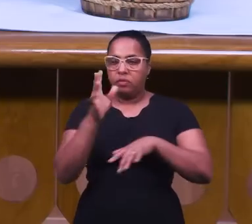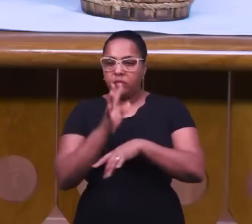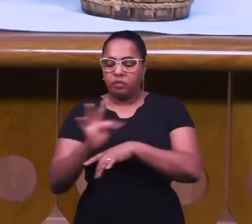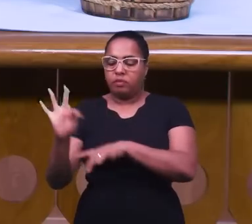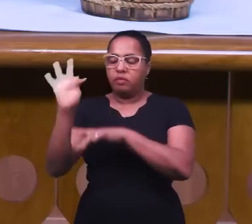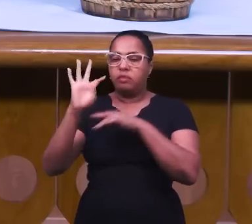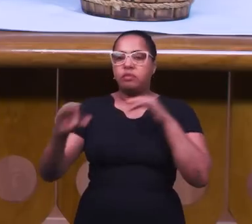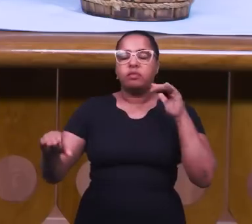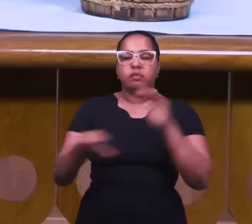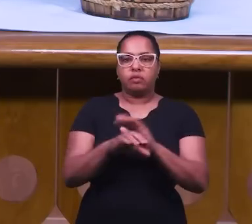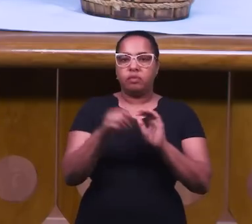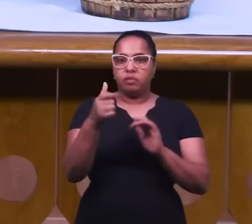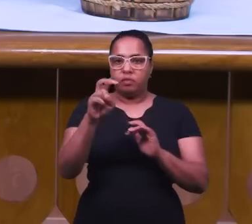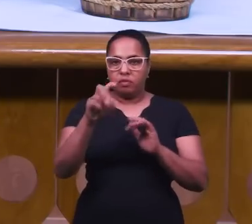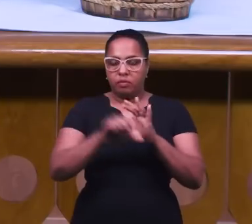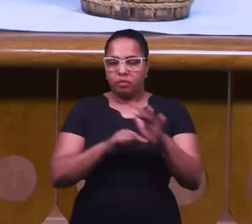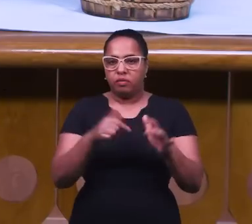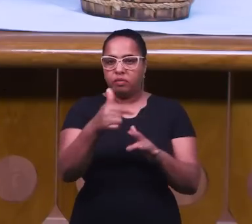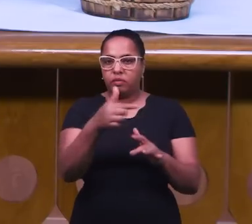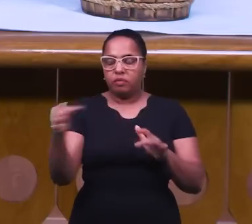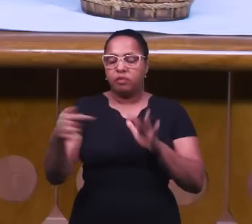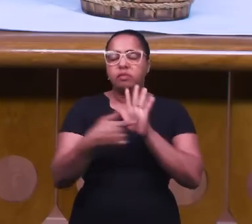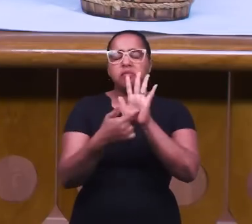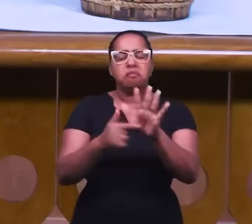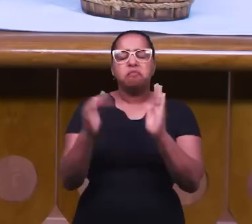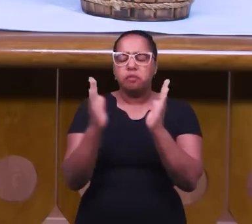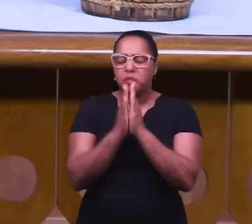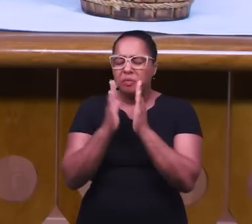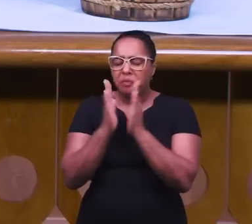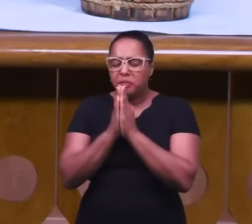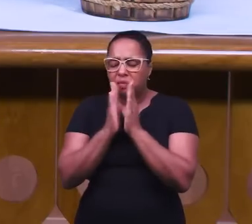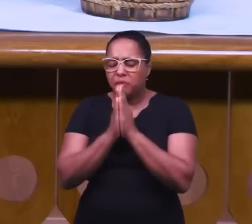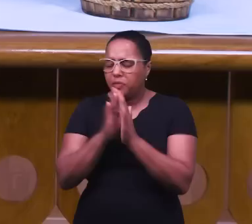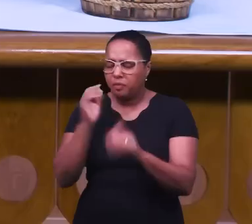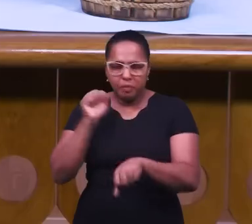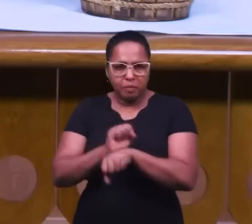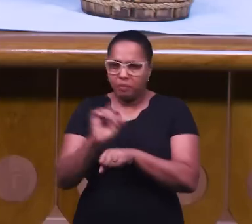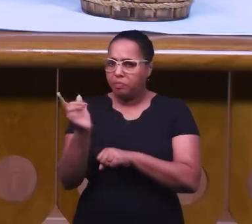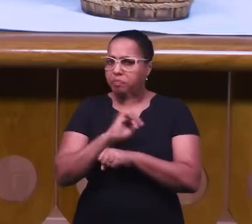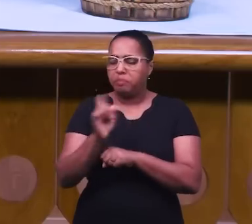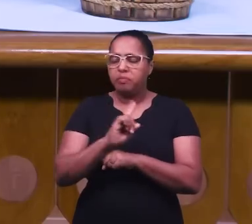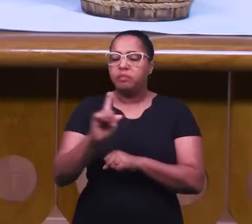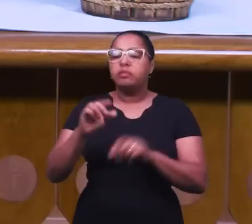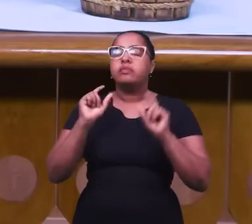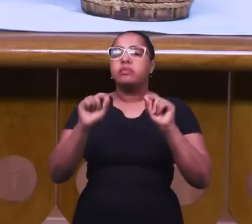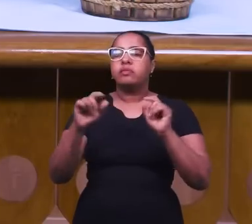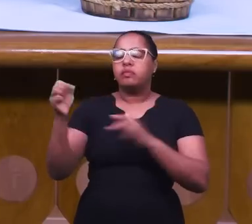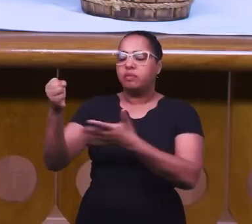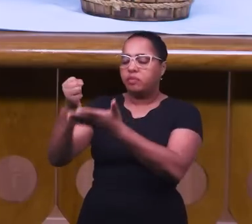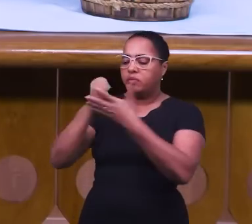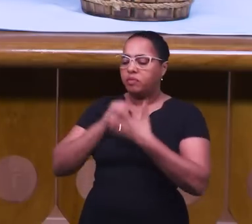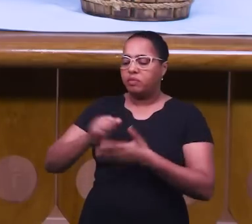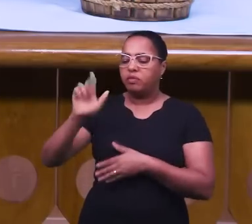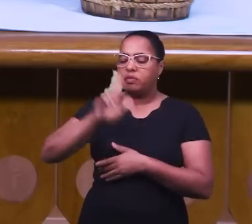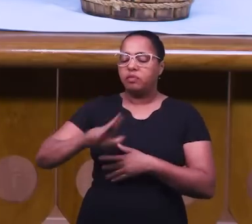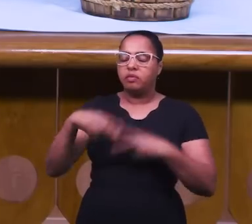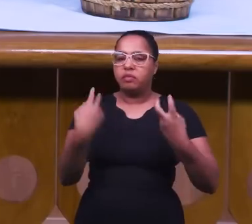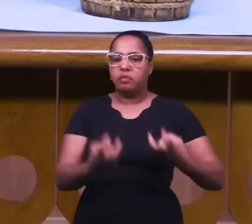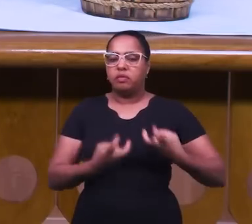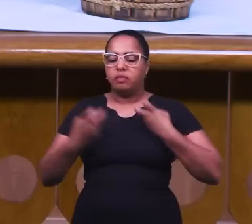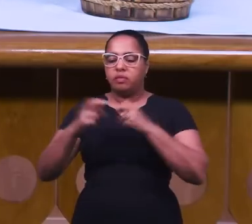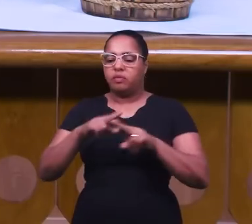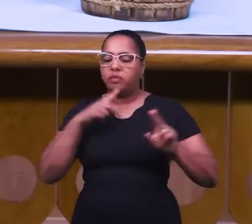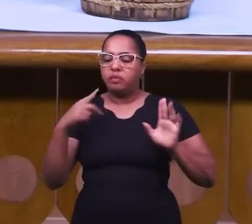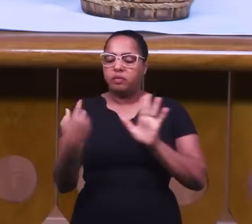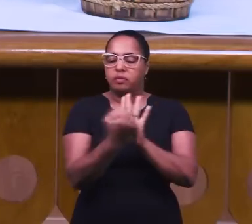Tessalonicenses, capítulo 5, verso 17, ele diz assim, orai sem cessar. O que é orar sem cessar? É o recurso que o Senhor nos dá de usar o clamor